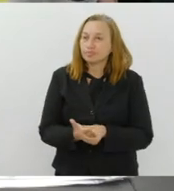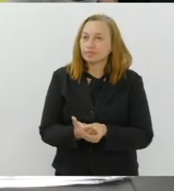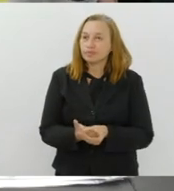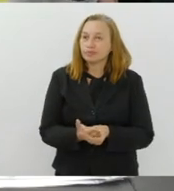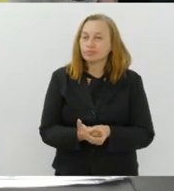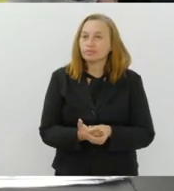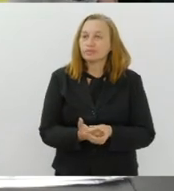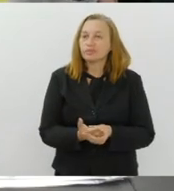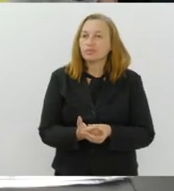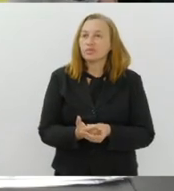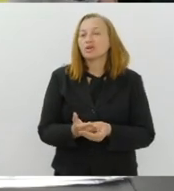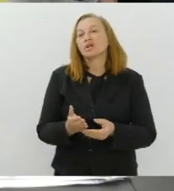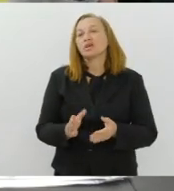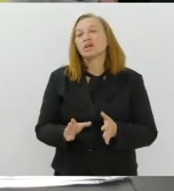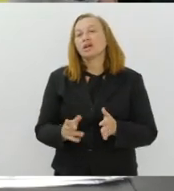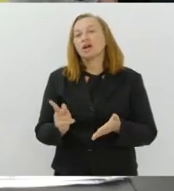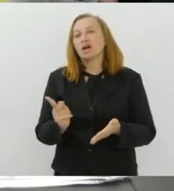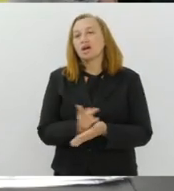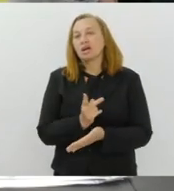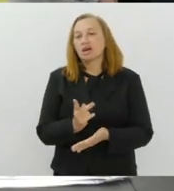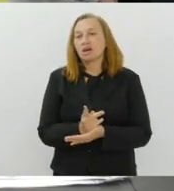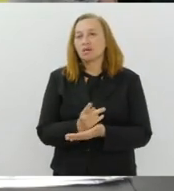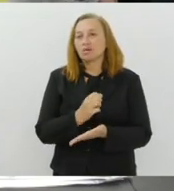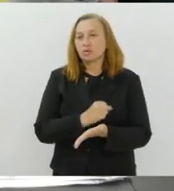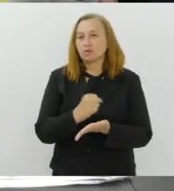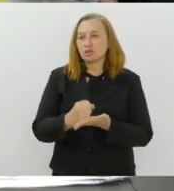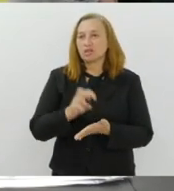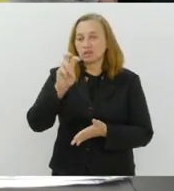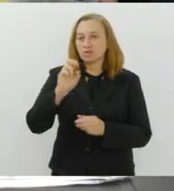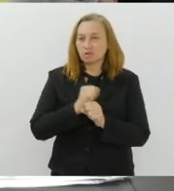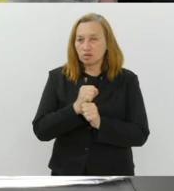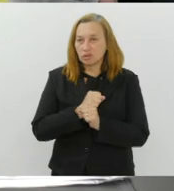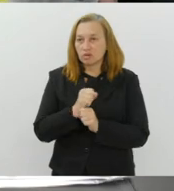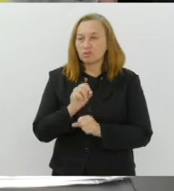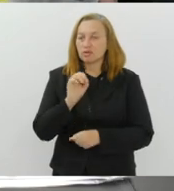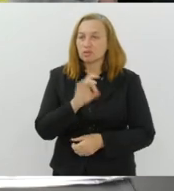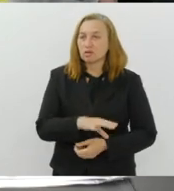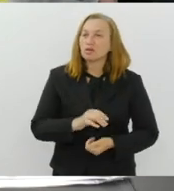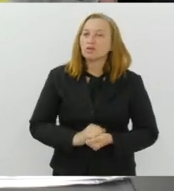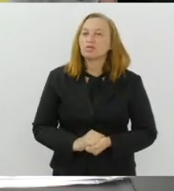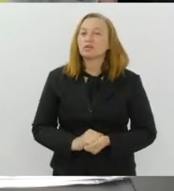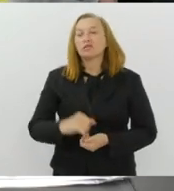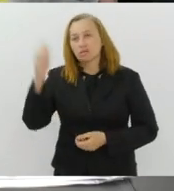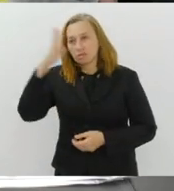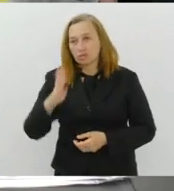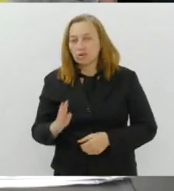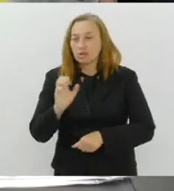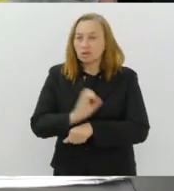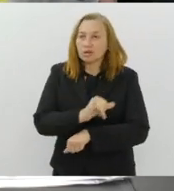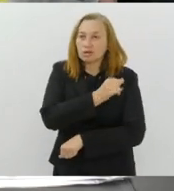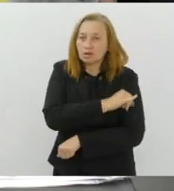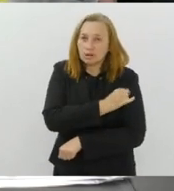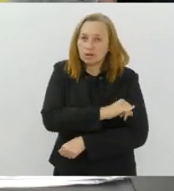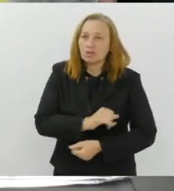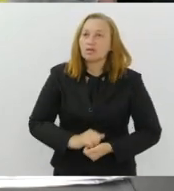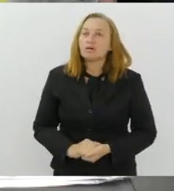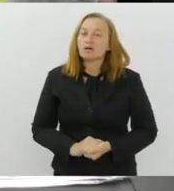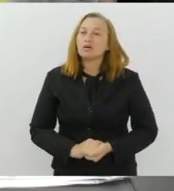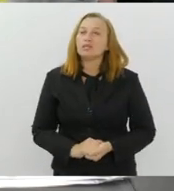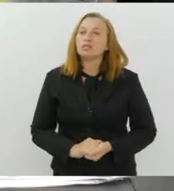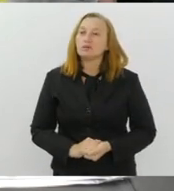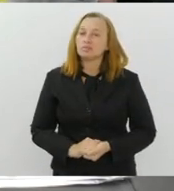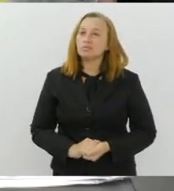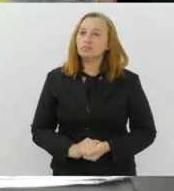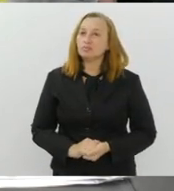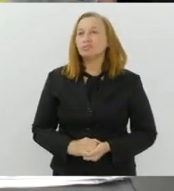relacionados à fraude no caráter coletivo de contratos nos últimos 5 anos para o Brasil e Estado do Rio de Janeiro. E